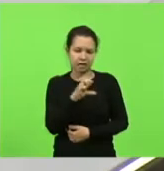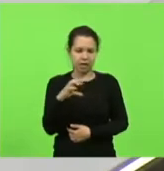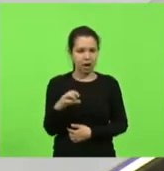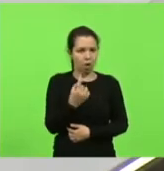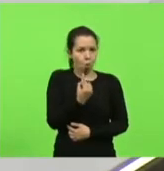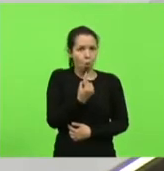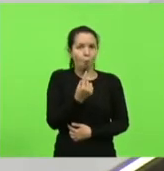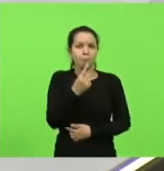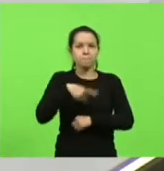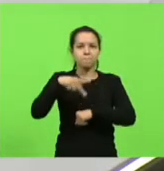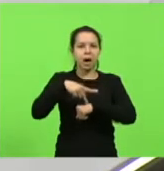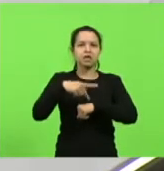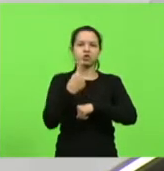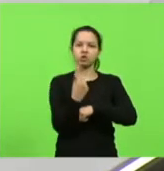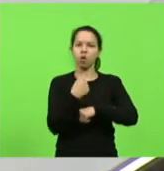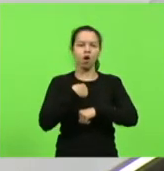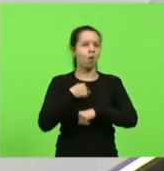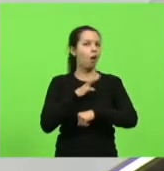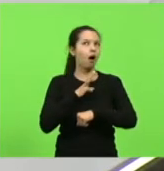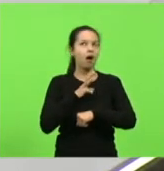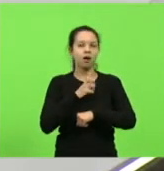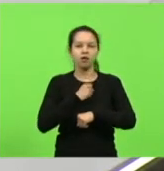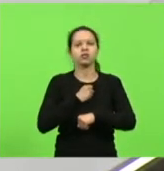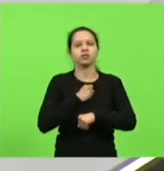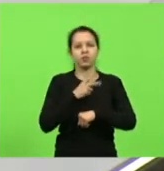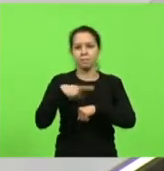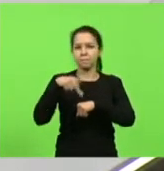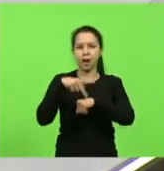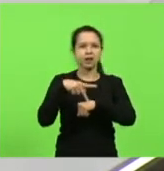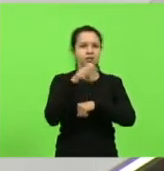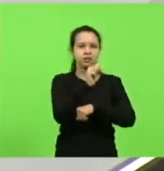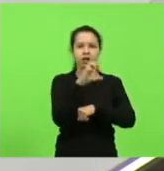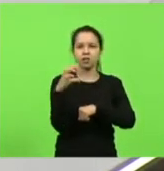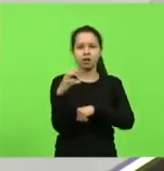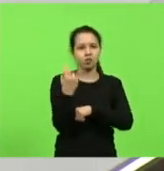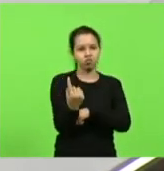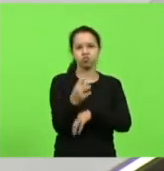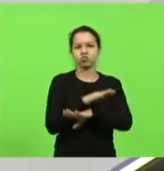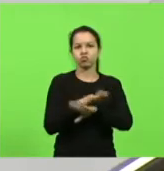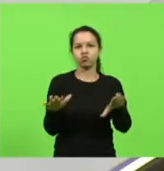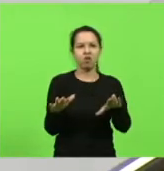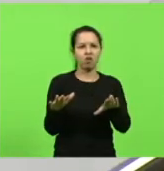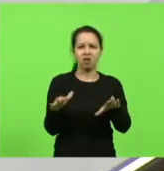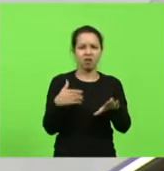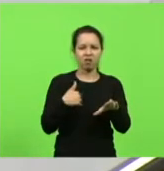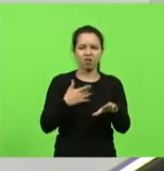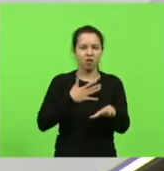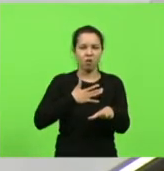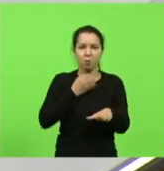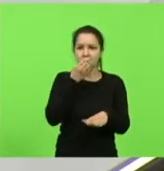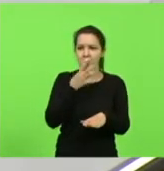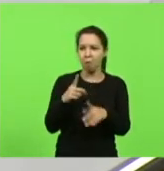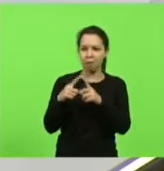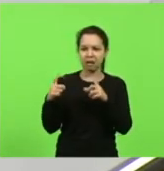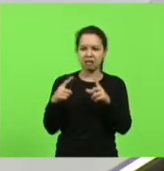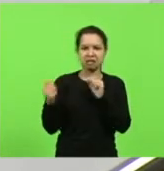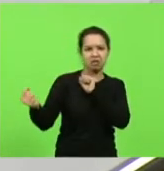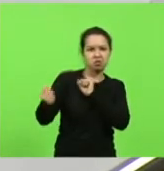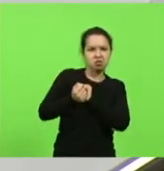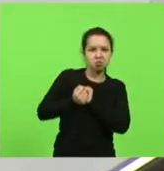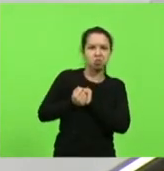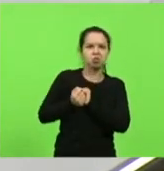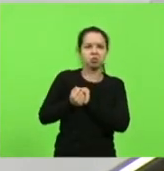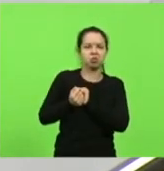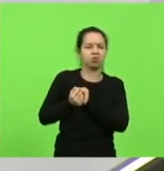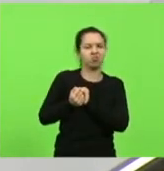de Santa Catarina. Eu iria adorar viver numa República de Santa Catarina. Não vejo vantagem nenhuma em ter que carregar Brasília junto com a gente. Podia ser,